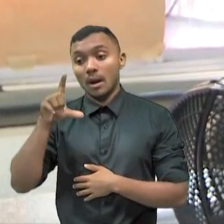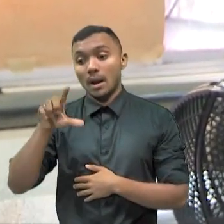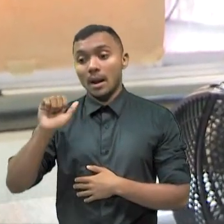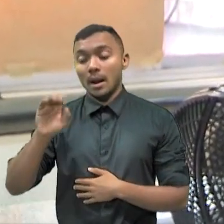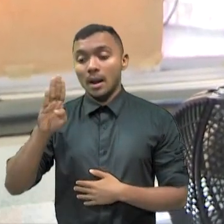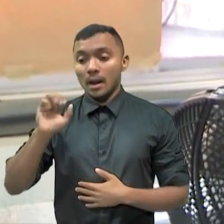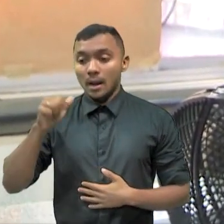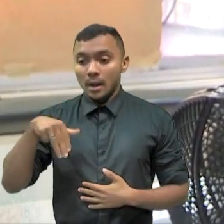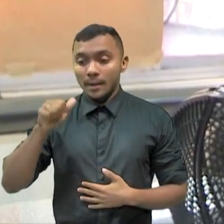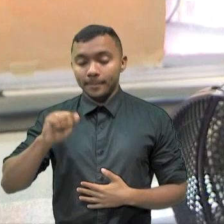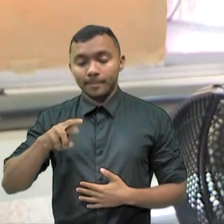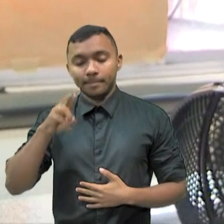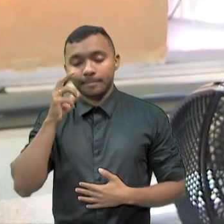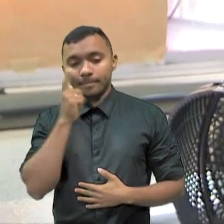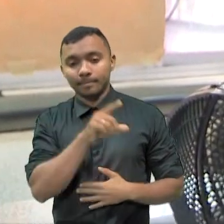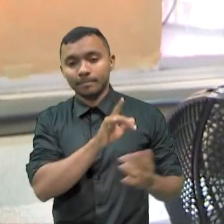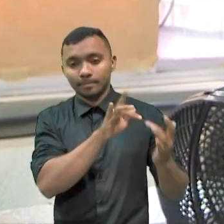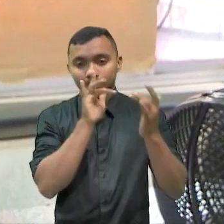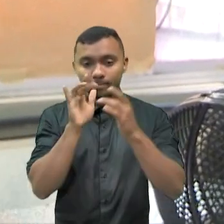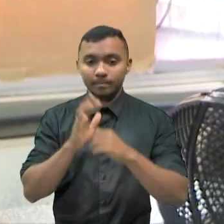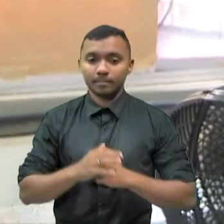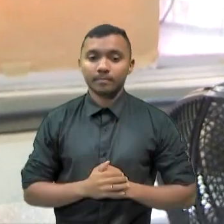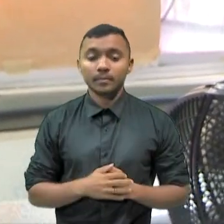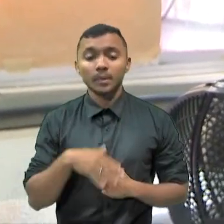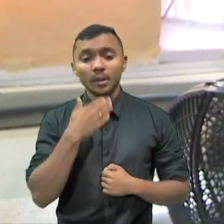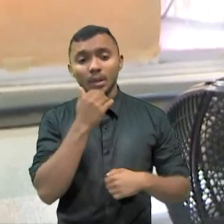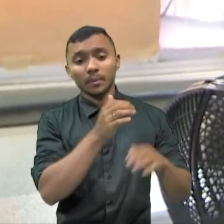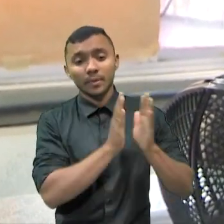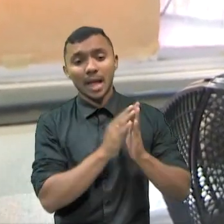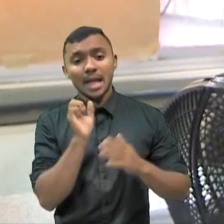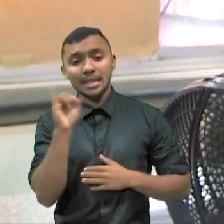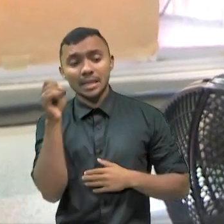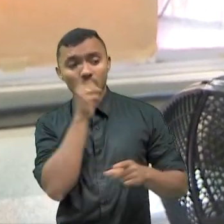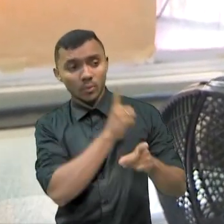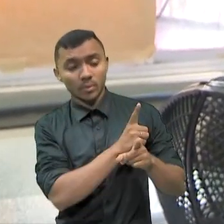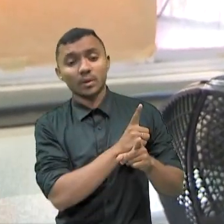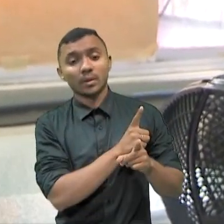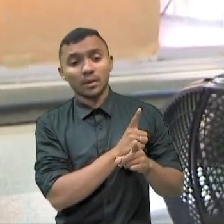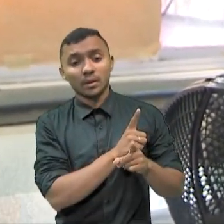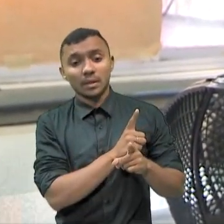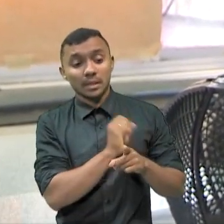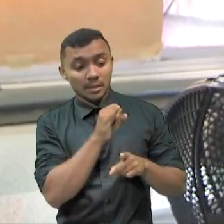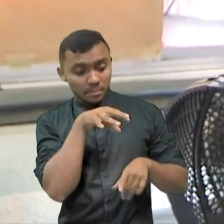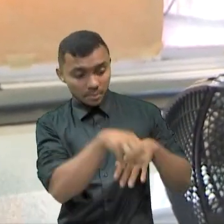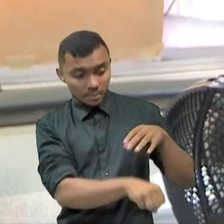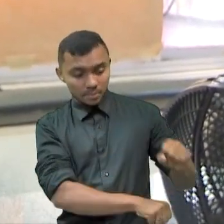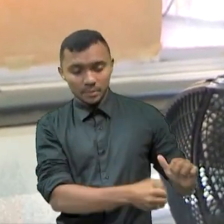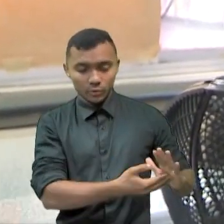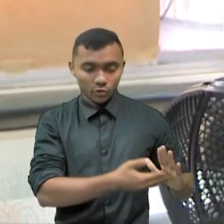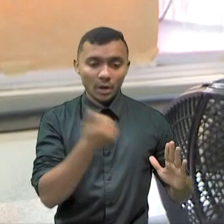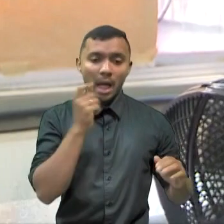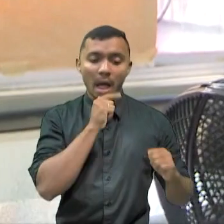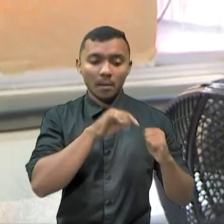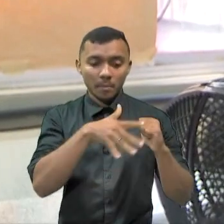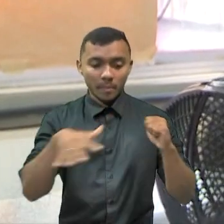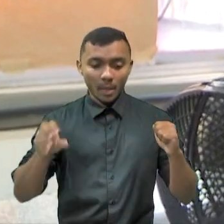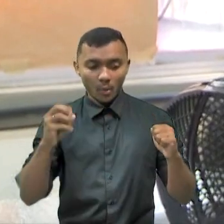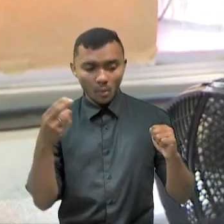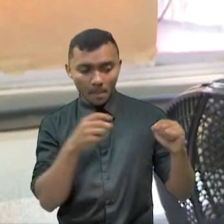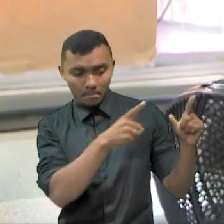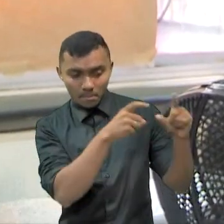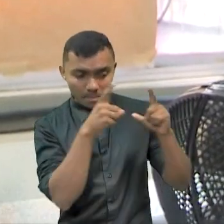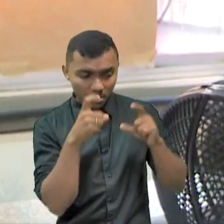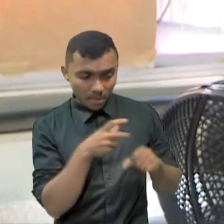melhor essas capturas. A gente pede que sempre que, se possível, capturar e retirar do mar, se não, registrar pelo menos